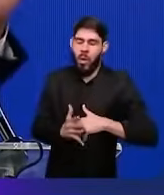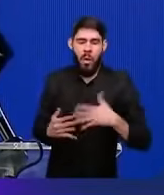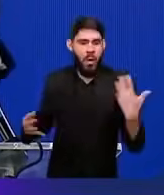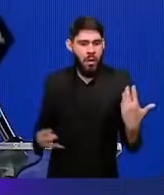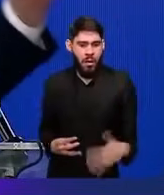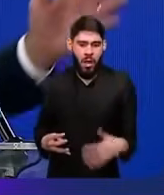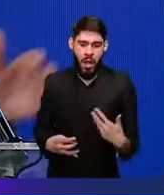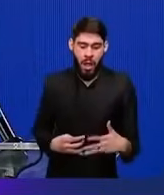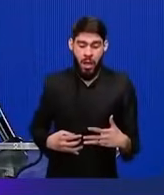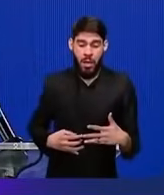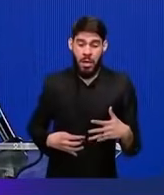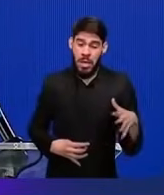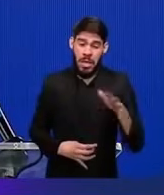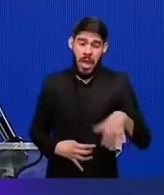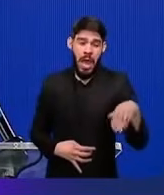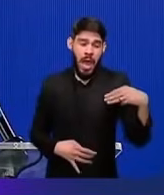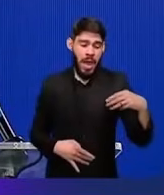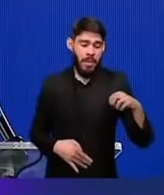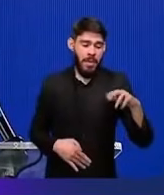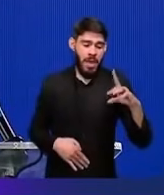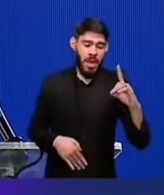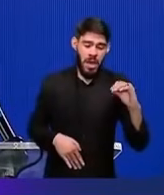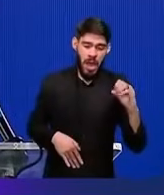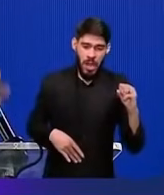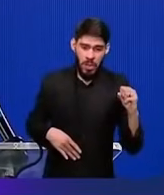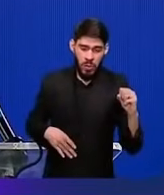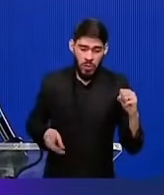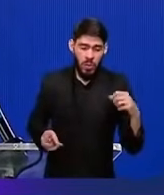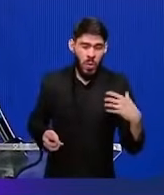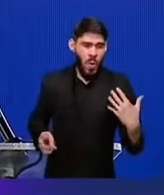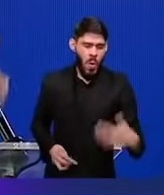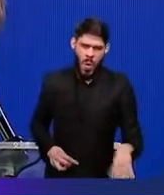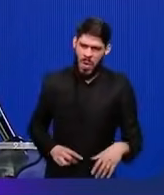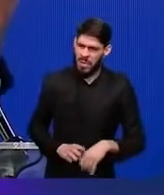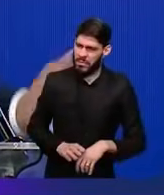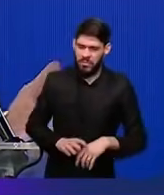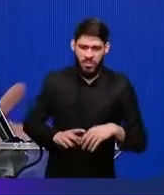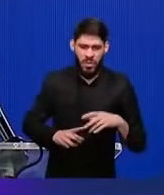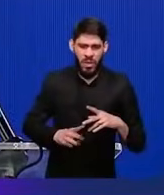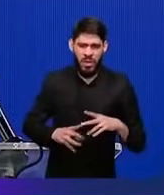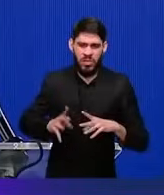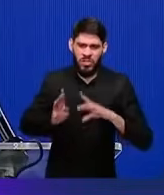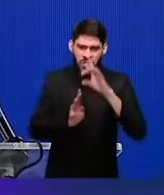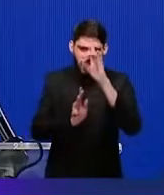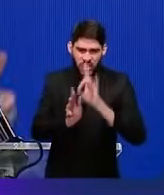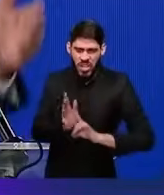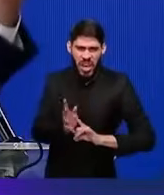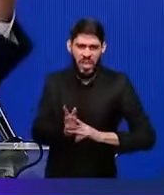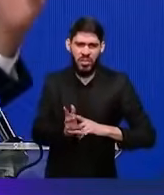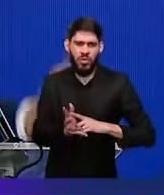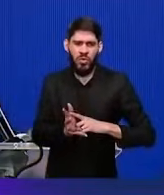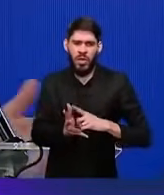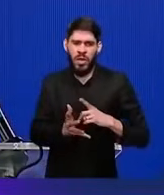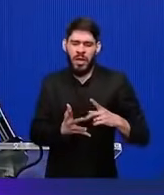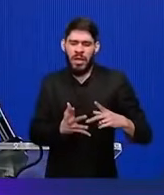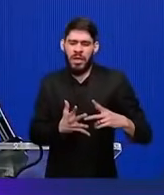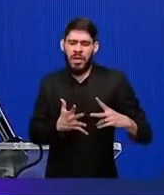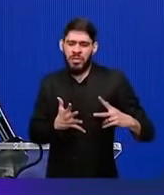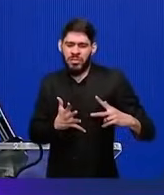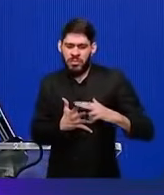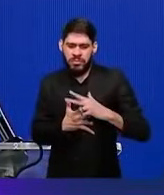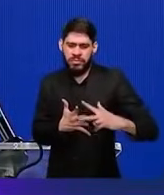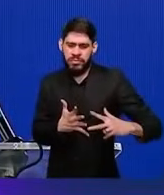nos chamados mercados. Quer dizer que ao invés de cortar direitos,